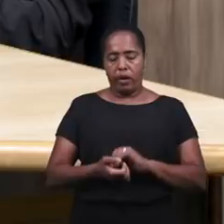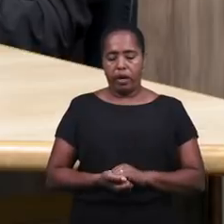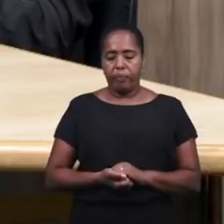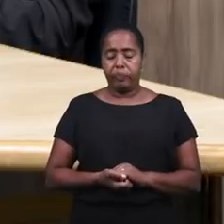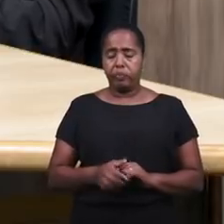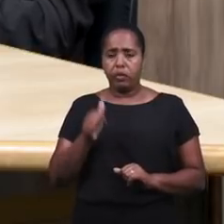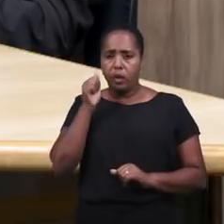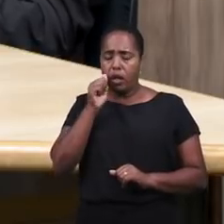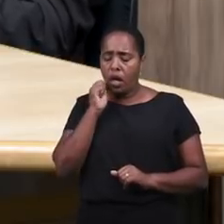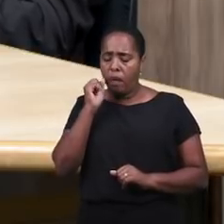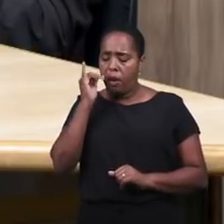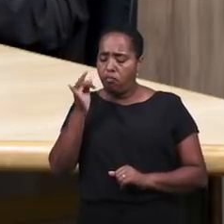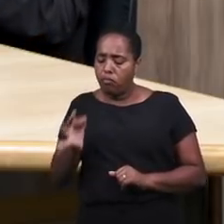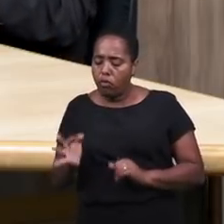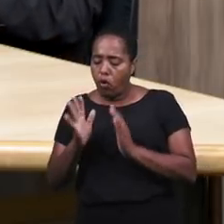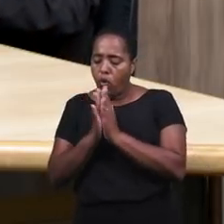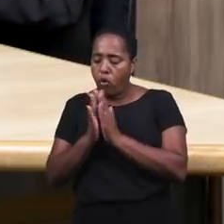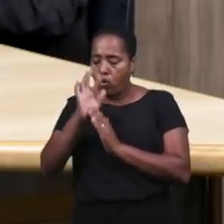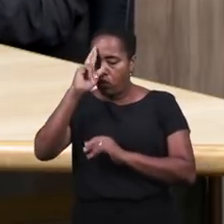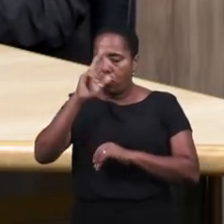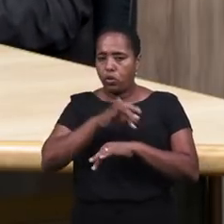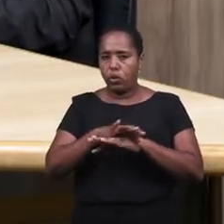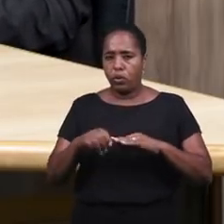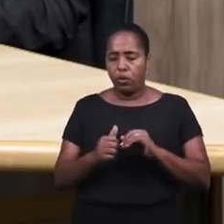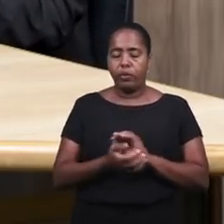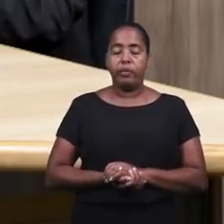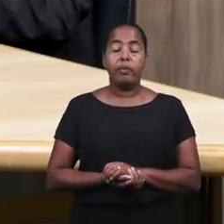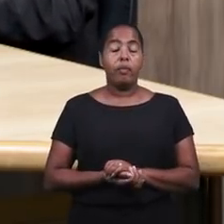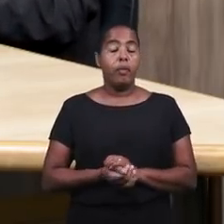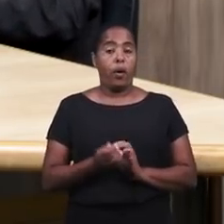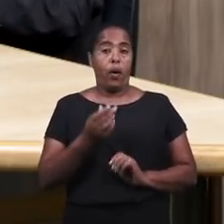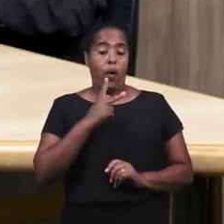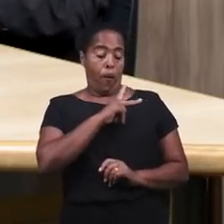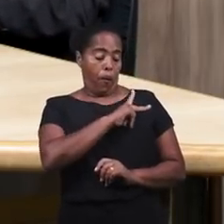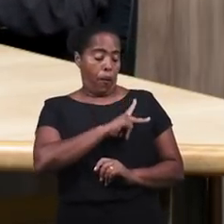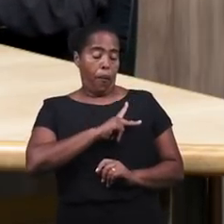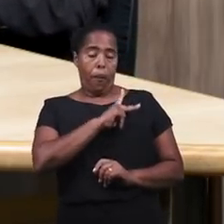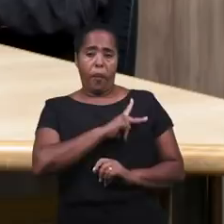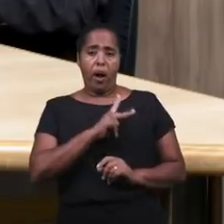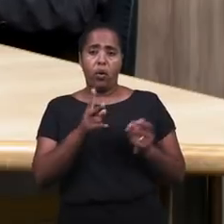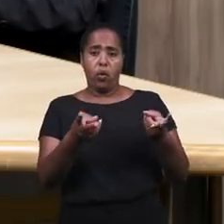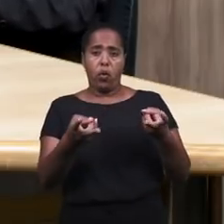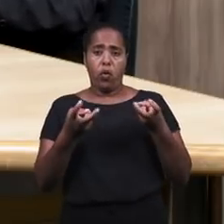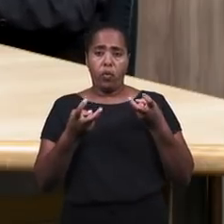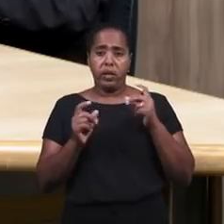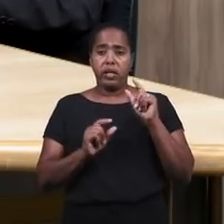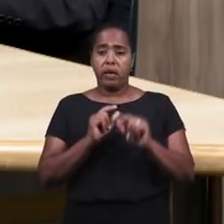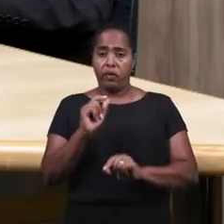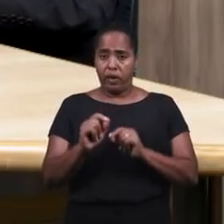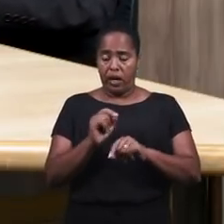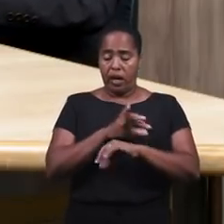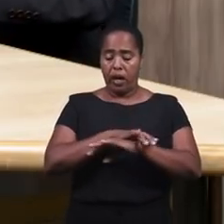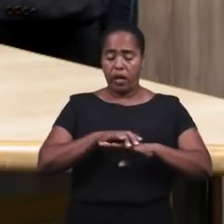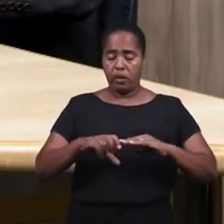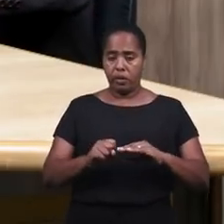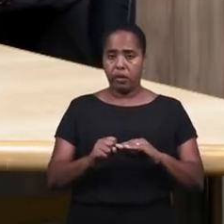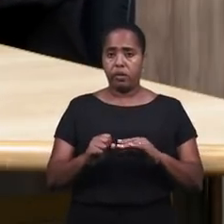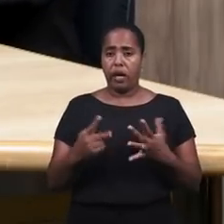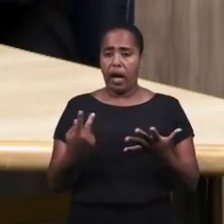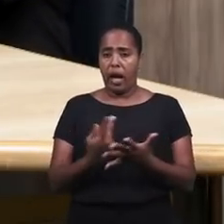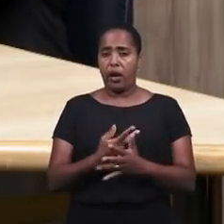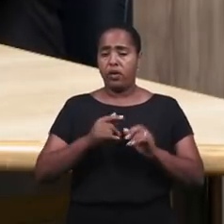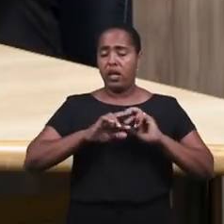A irmã estava ali de madrugada, orou e o Senhor curou. Paulo observa que as curas